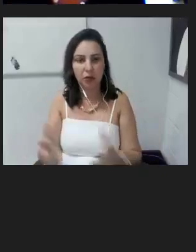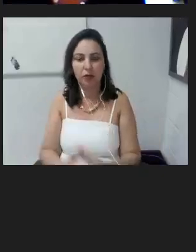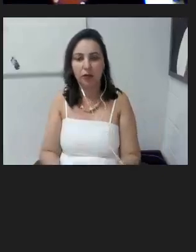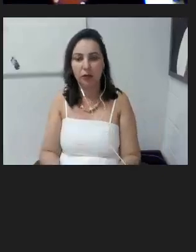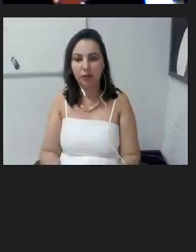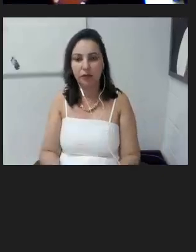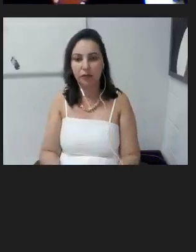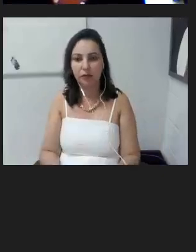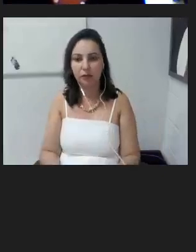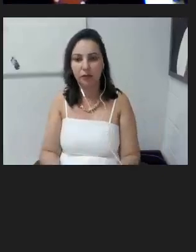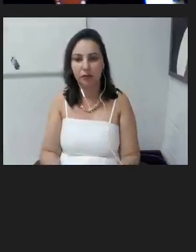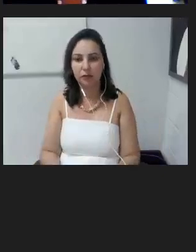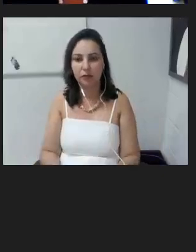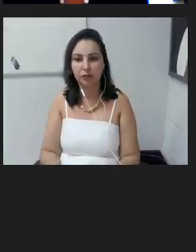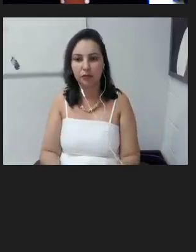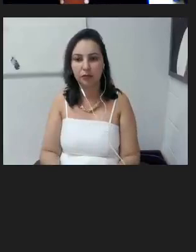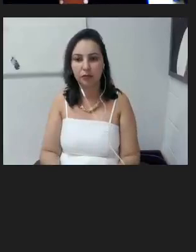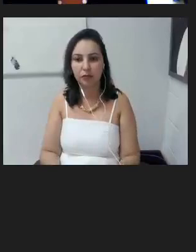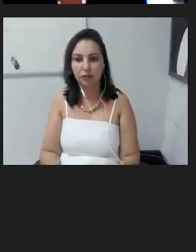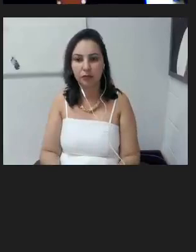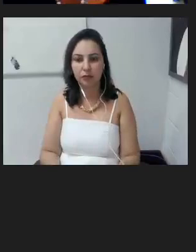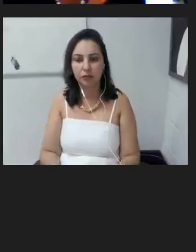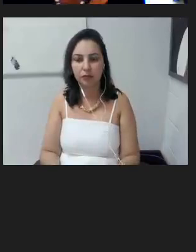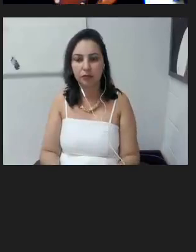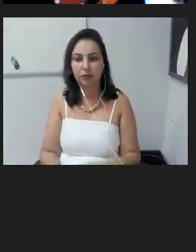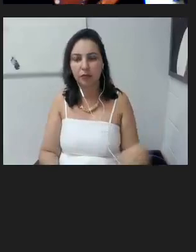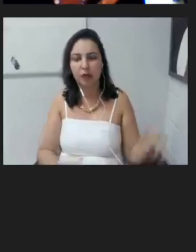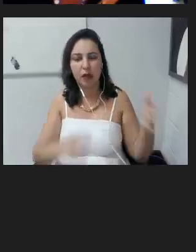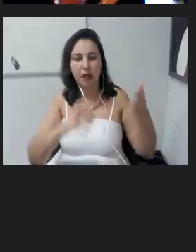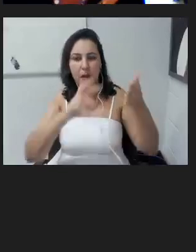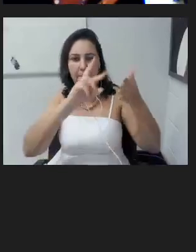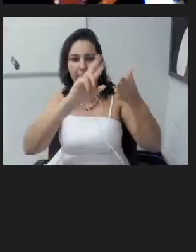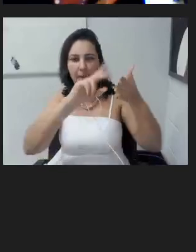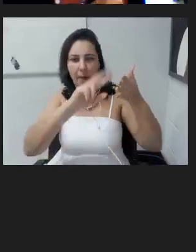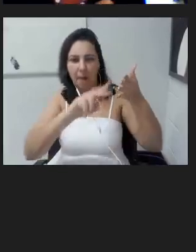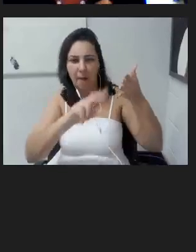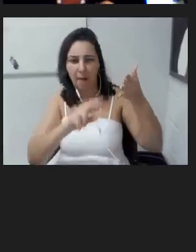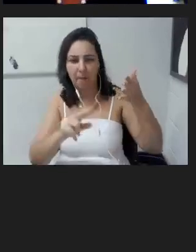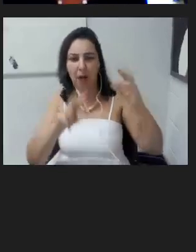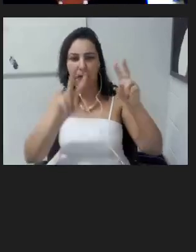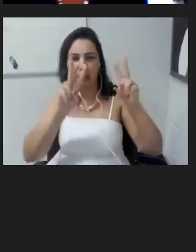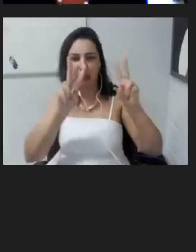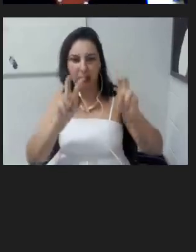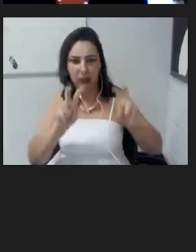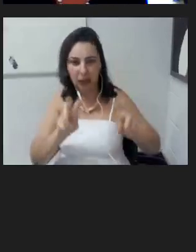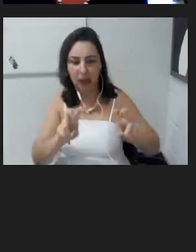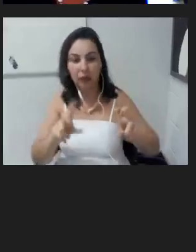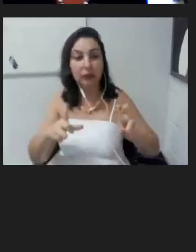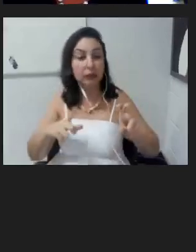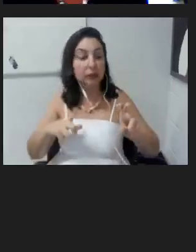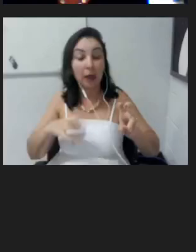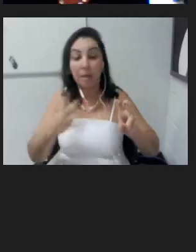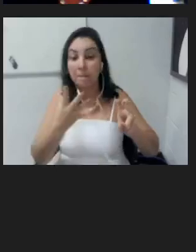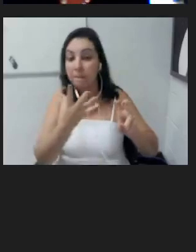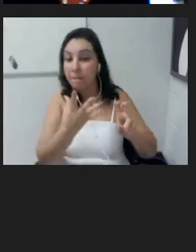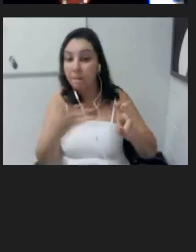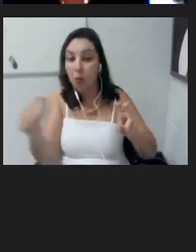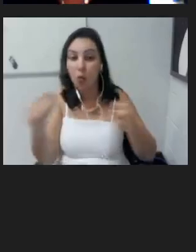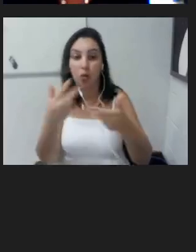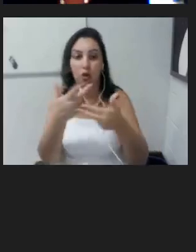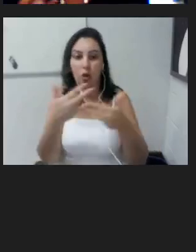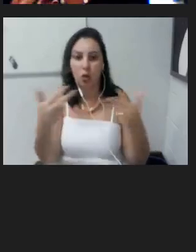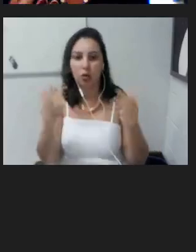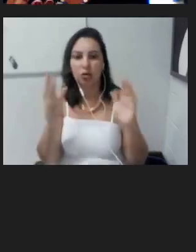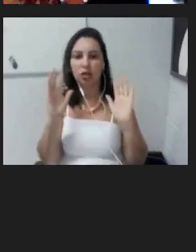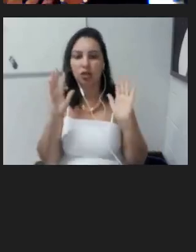na página deles, em relação a todas essas temáticas que eu abordei, tem muita coisa que já está na